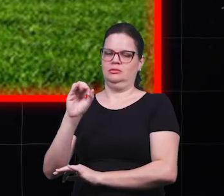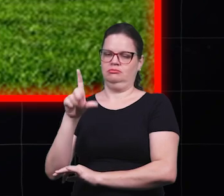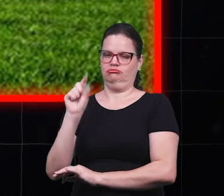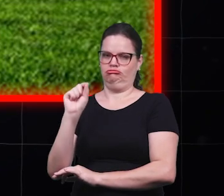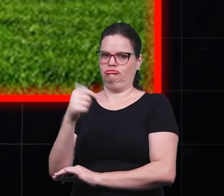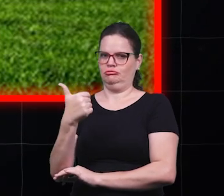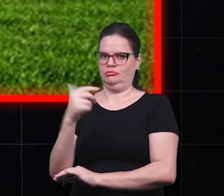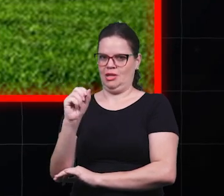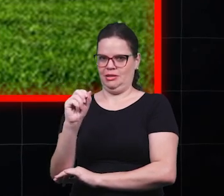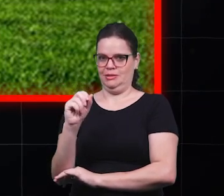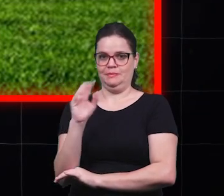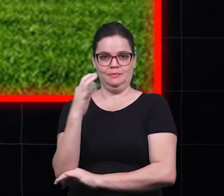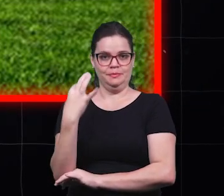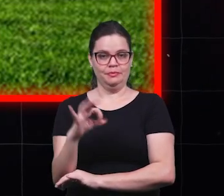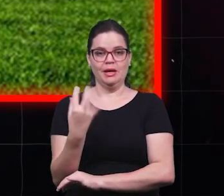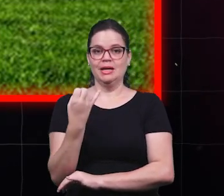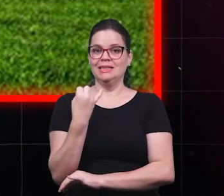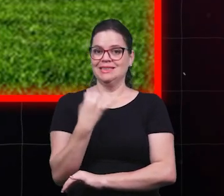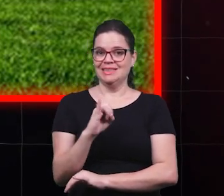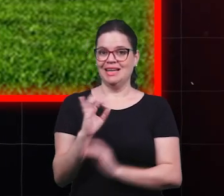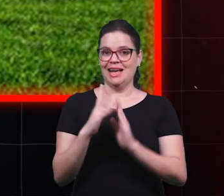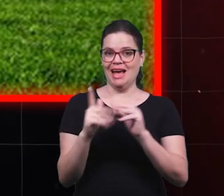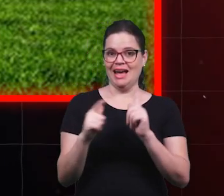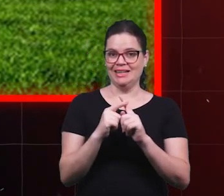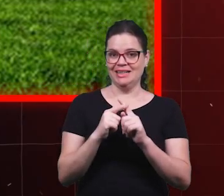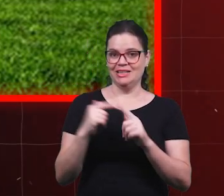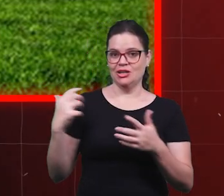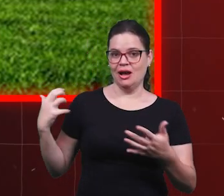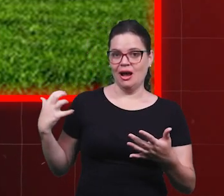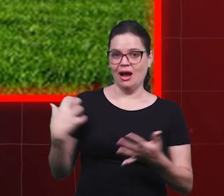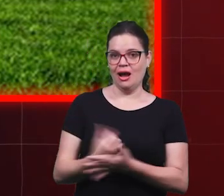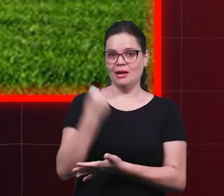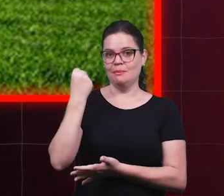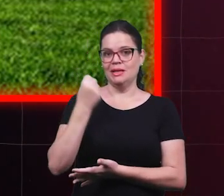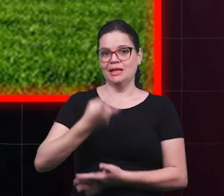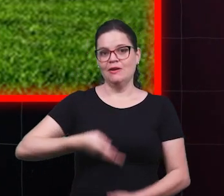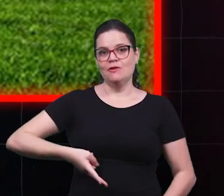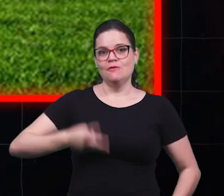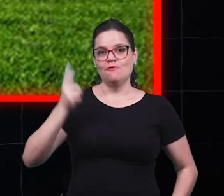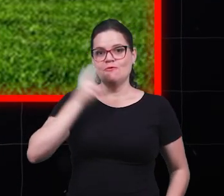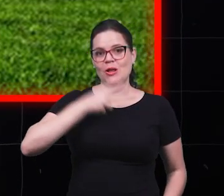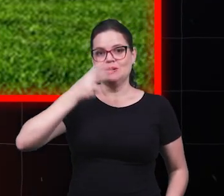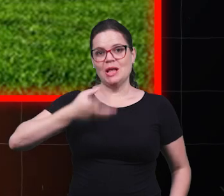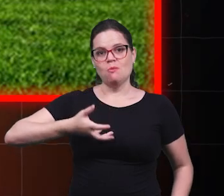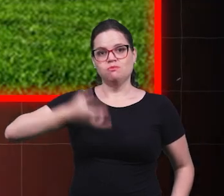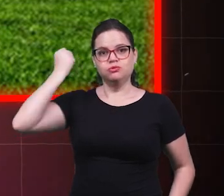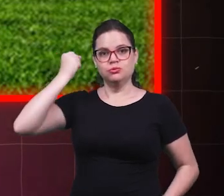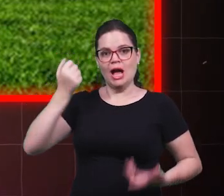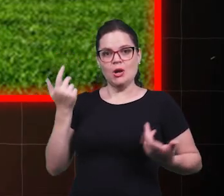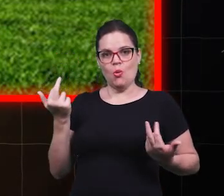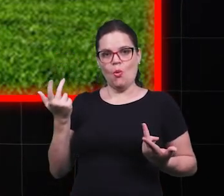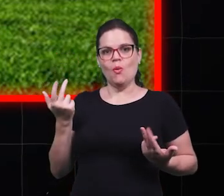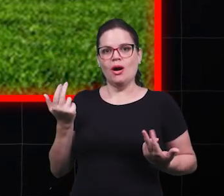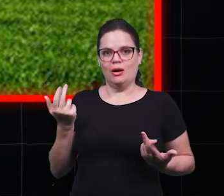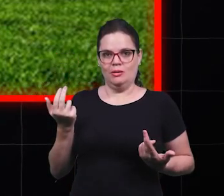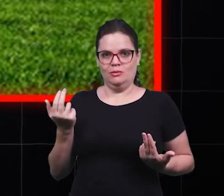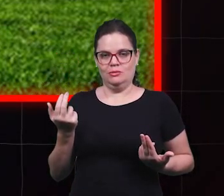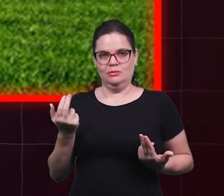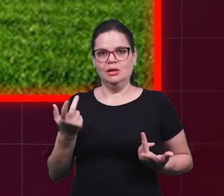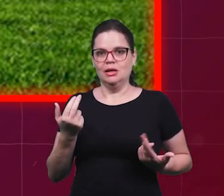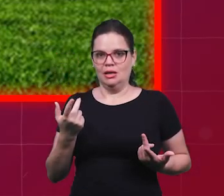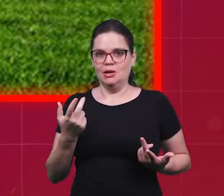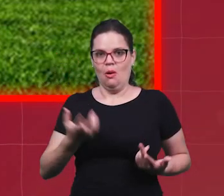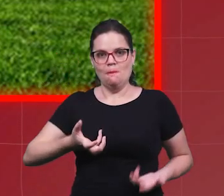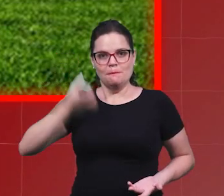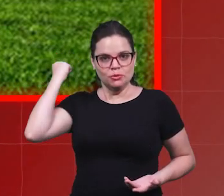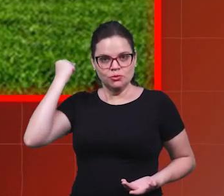a igreja for arrebatada na velocidade da luz, e sabemos que é muito superior a isso, porque não há como medir, algo que não se mede essa